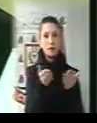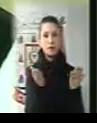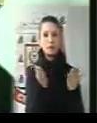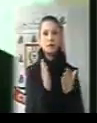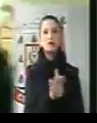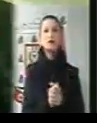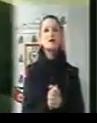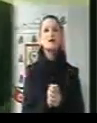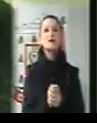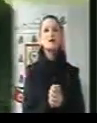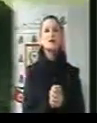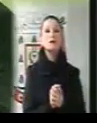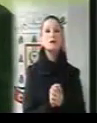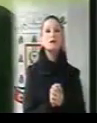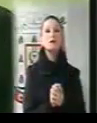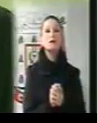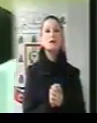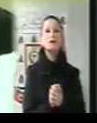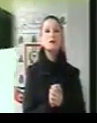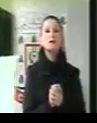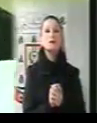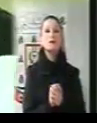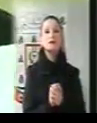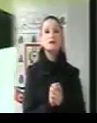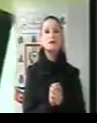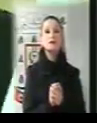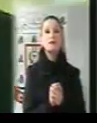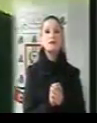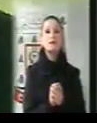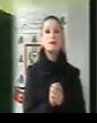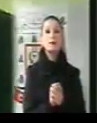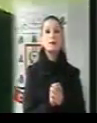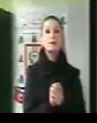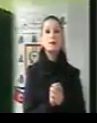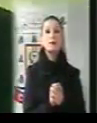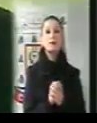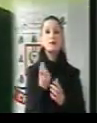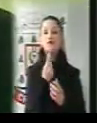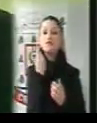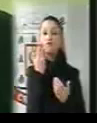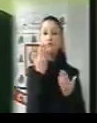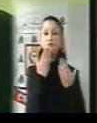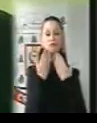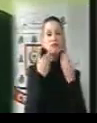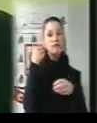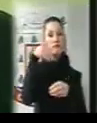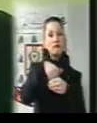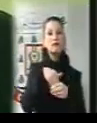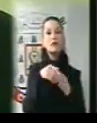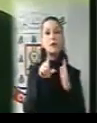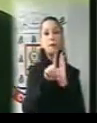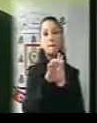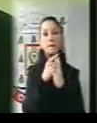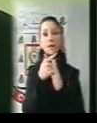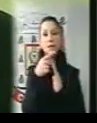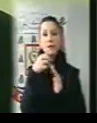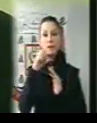Aprovado por unanimidade. Em única discussão e votação, o